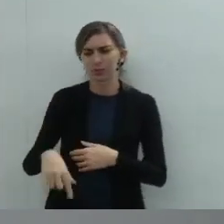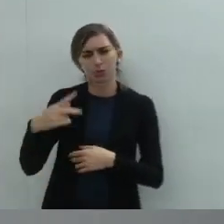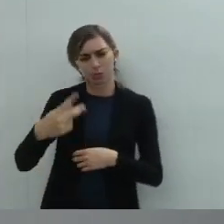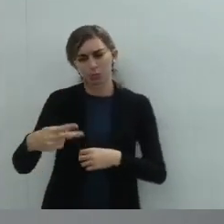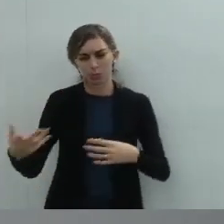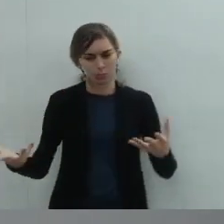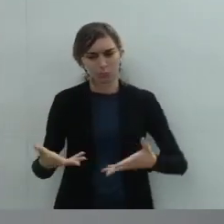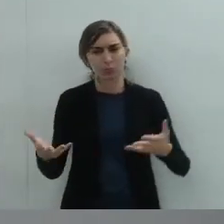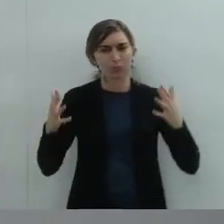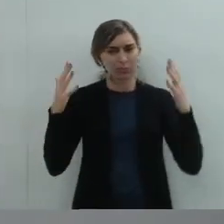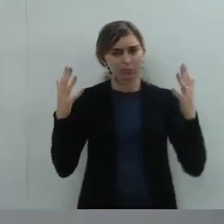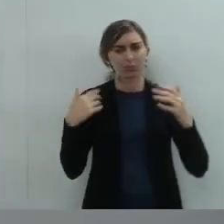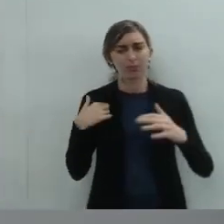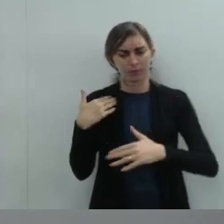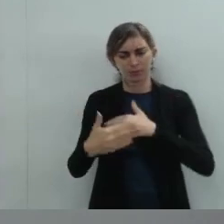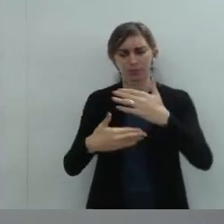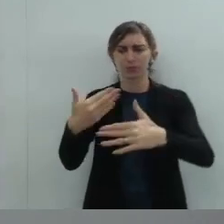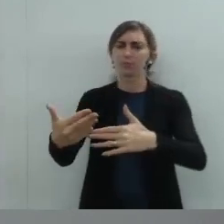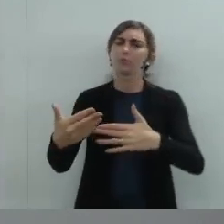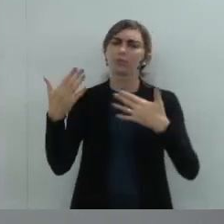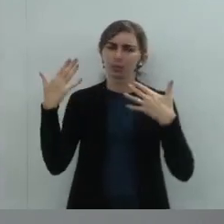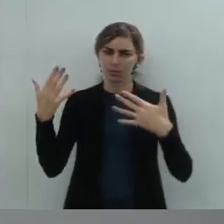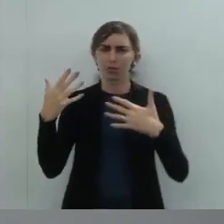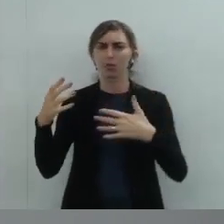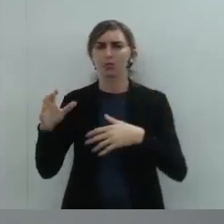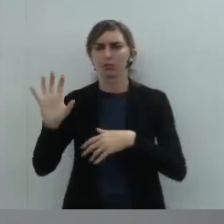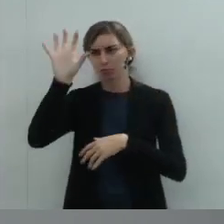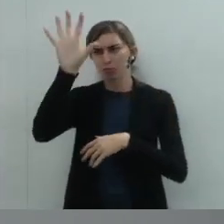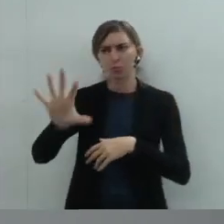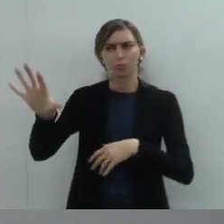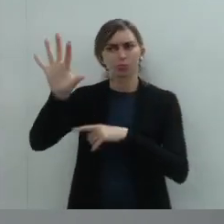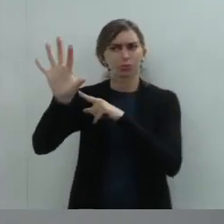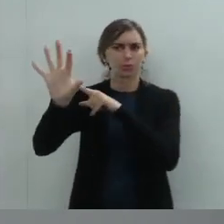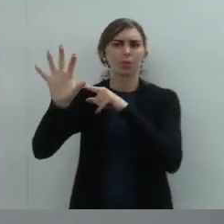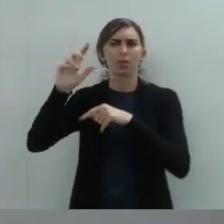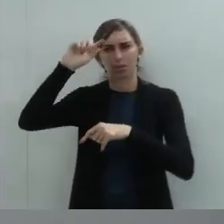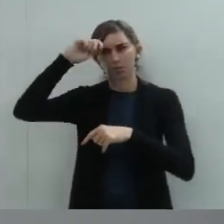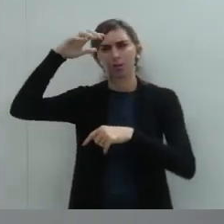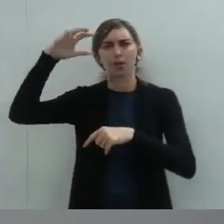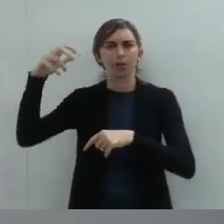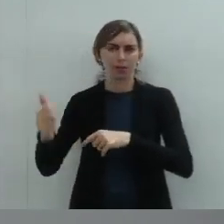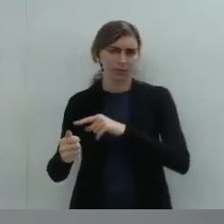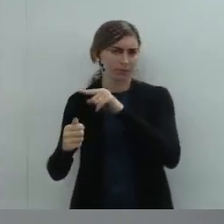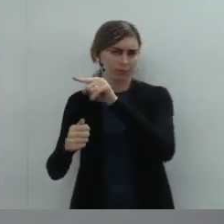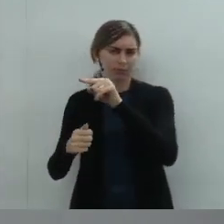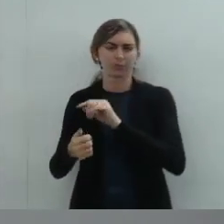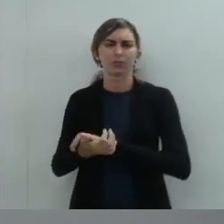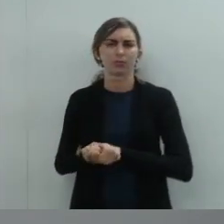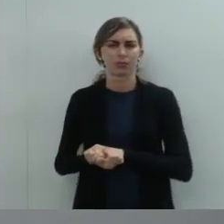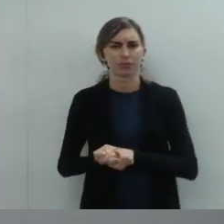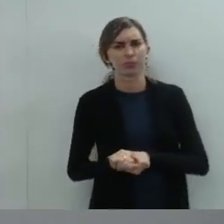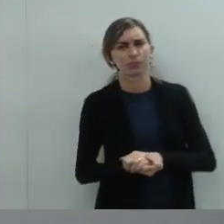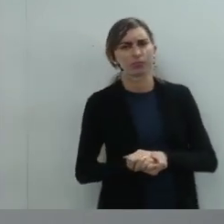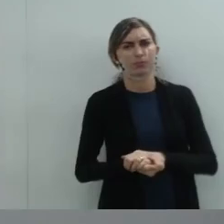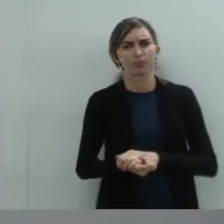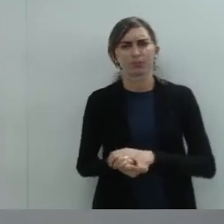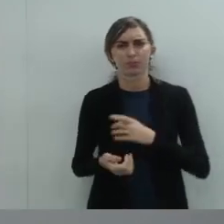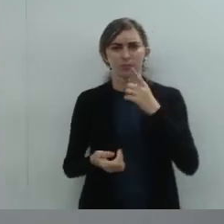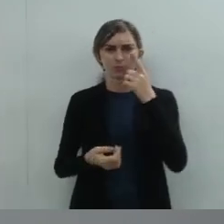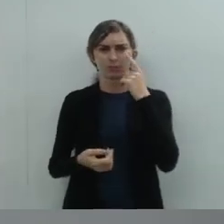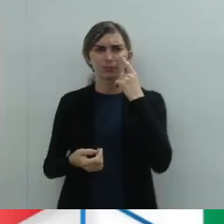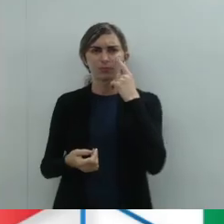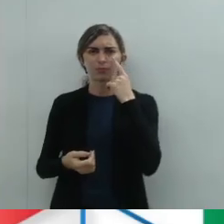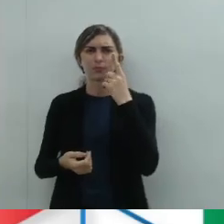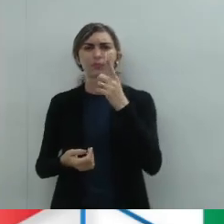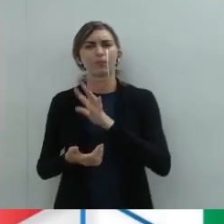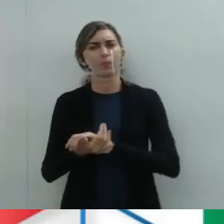hoje graças à evolução, agradeça ao continente africano, porque a história do Homo sapiens vem de lá, tá certo? Vamos para a